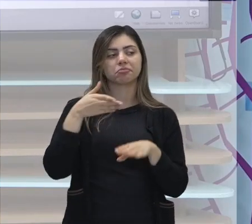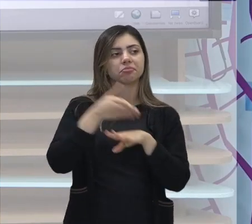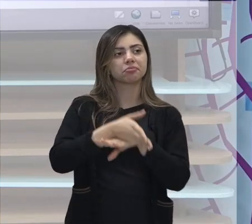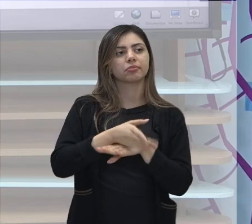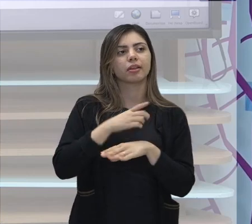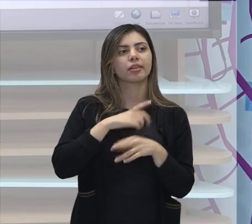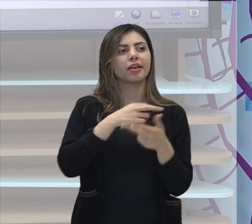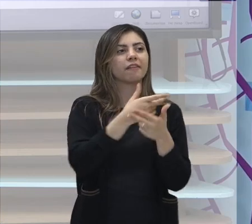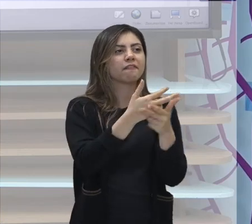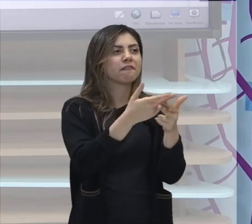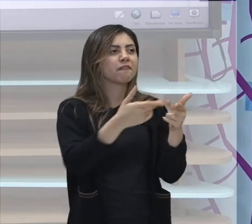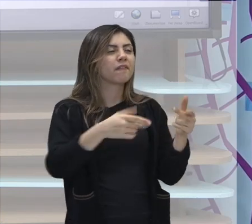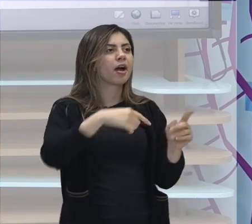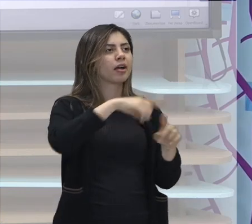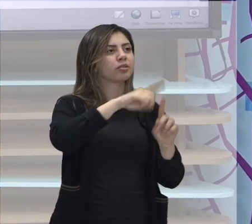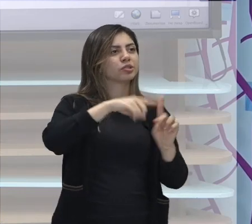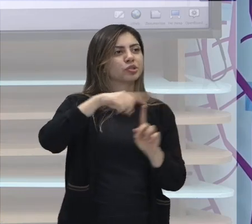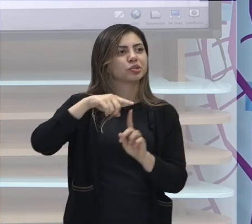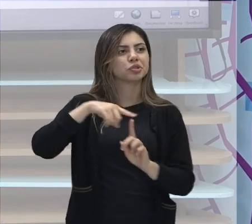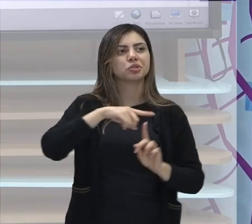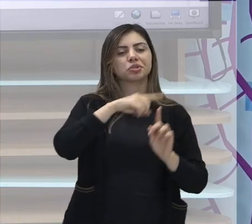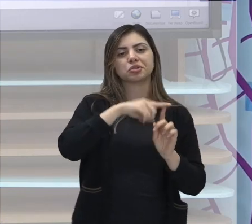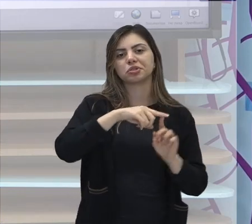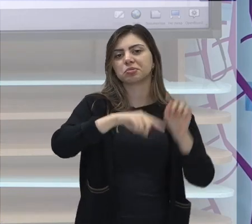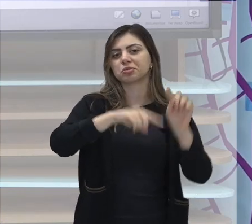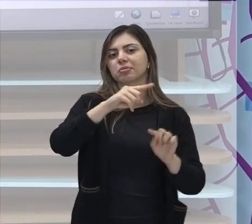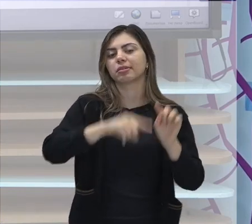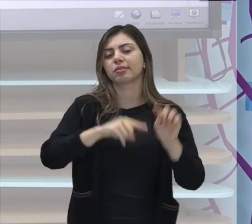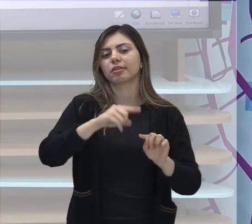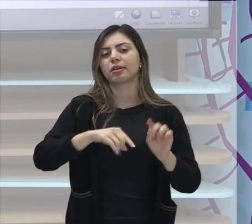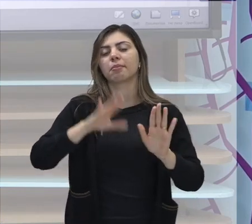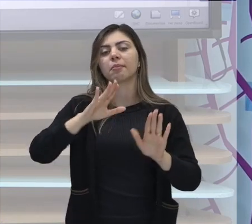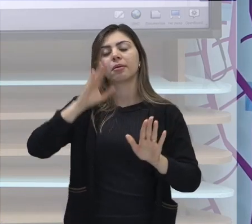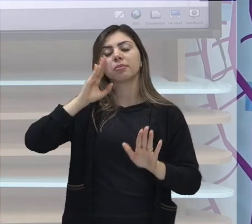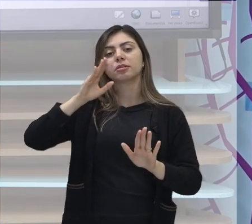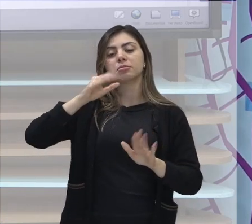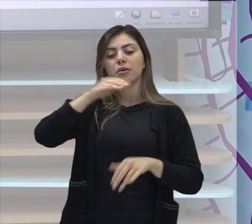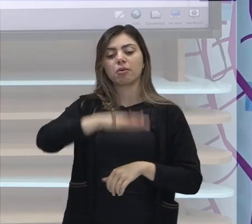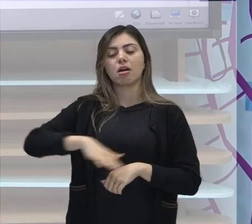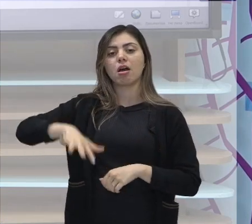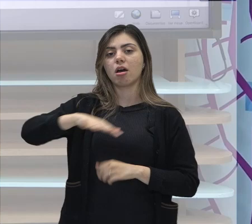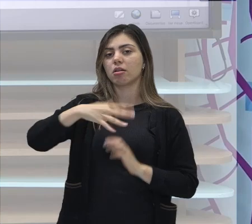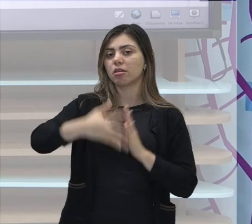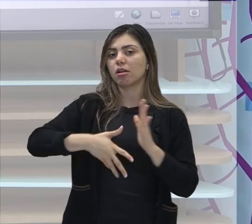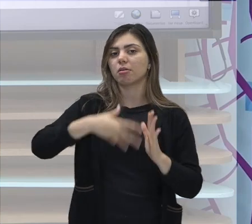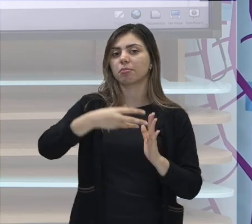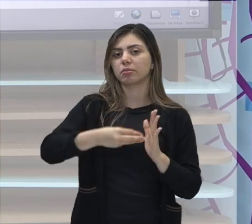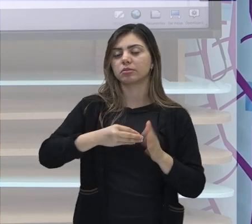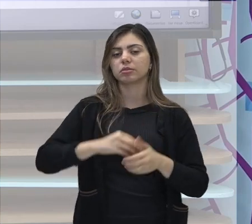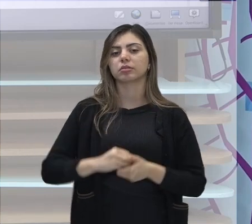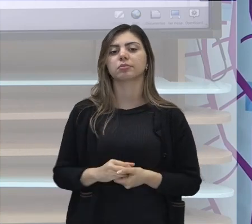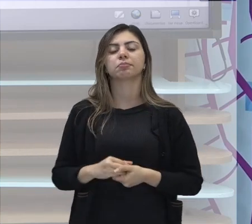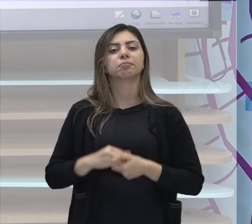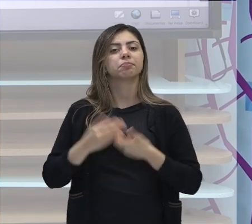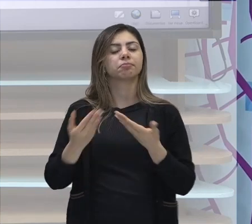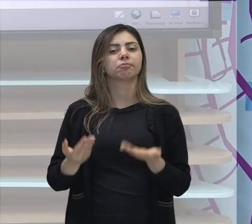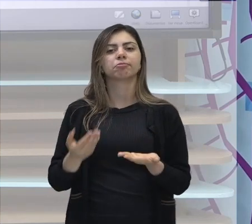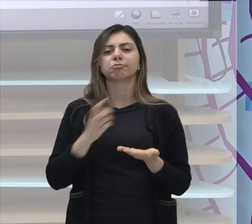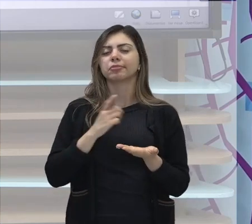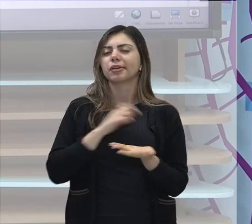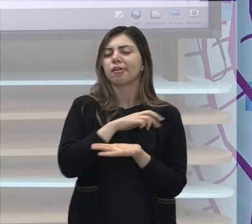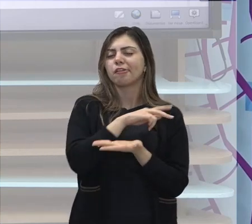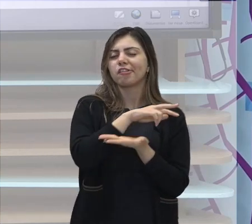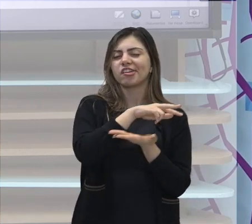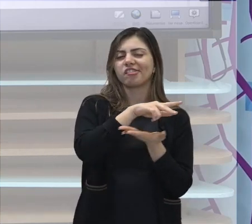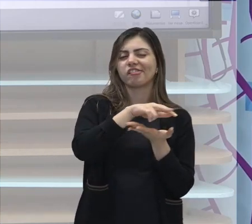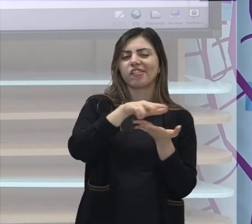diversos produtos, né? Estamos falando especificamente da nossa região, que é a região amazônica. Então você tem diversos